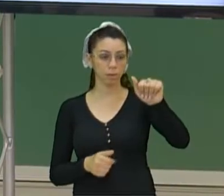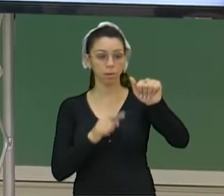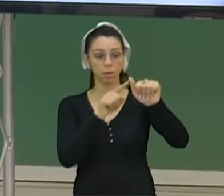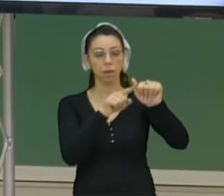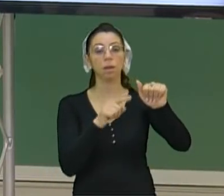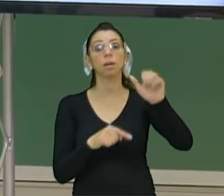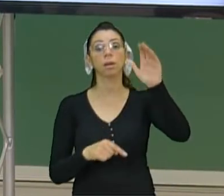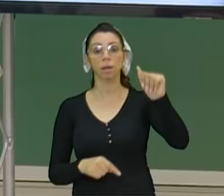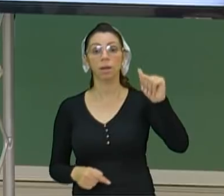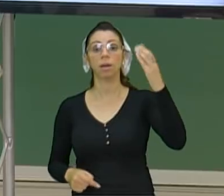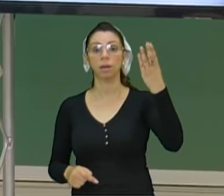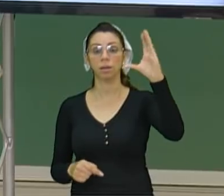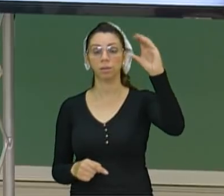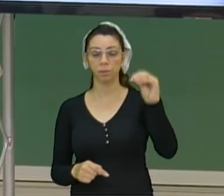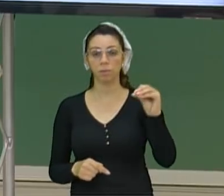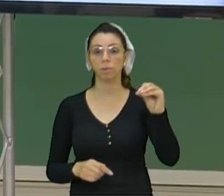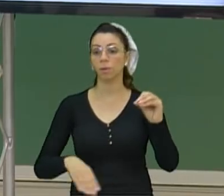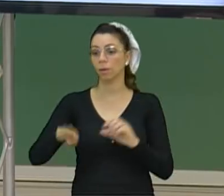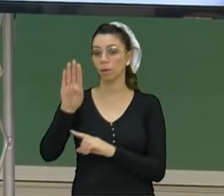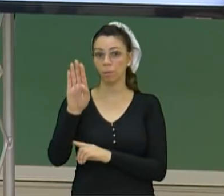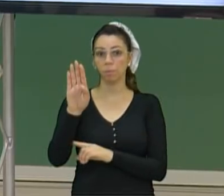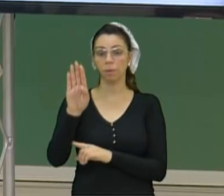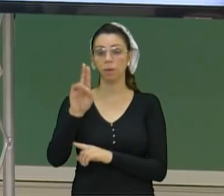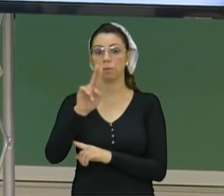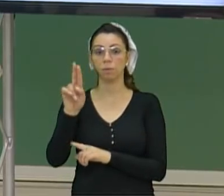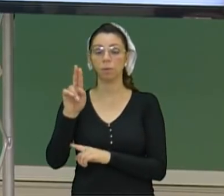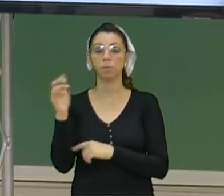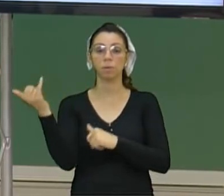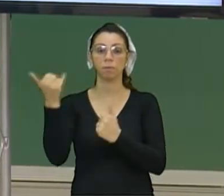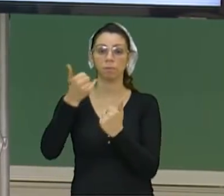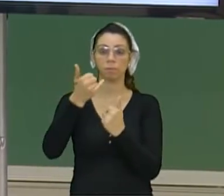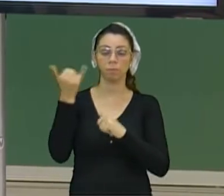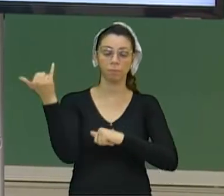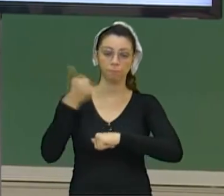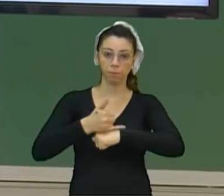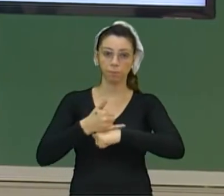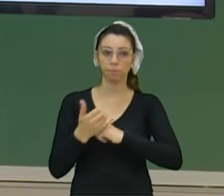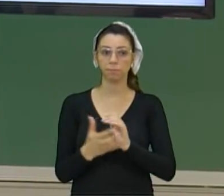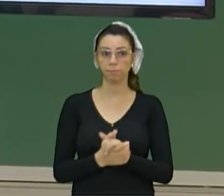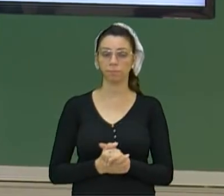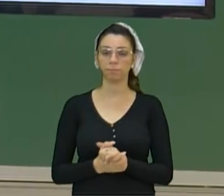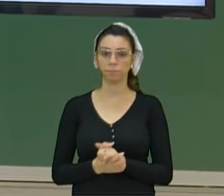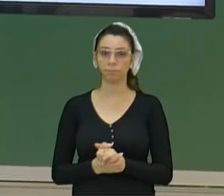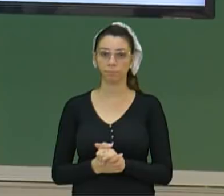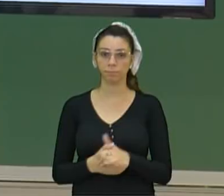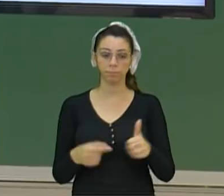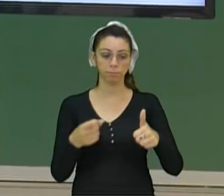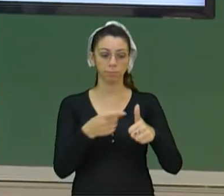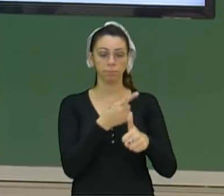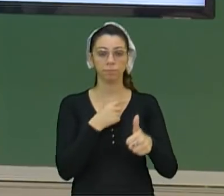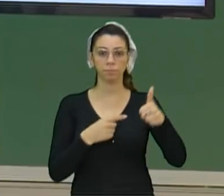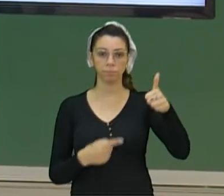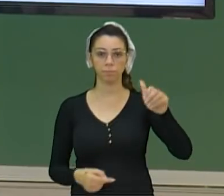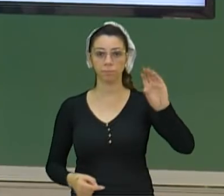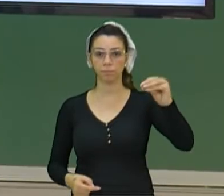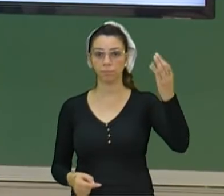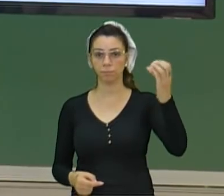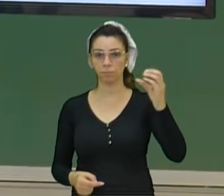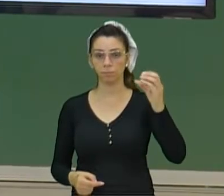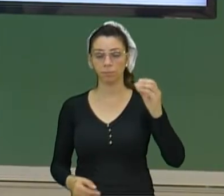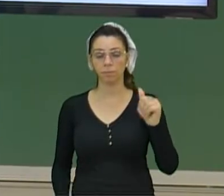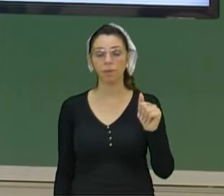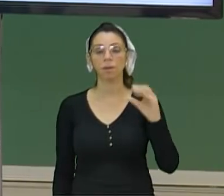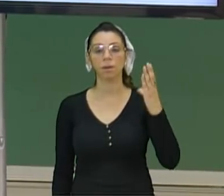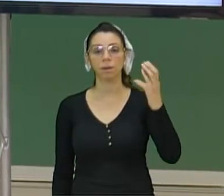aço, meu evento B de ferro. Então, vou fazer essa interseção. Então, a probabilidade do primeiro ser de aço e a probabilidade do segundo ser de